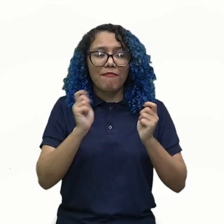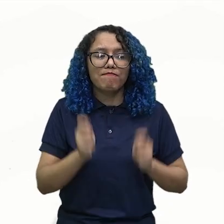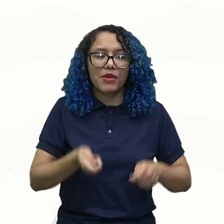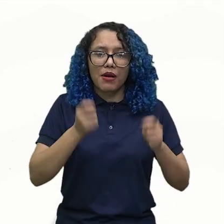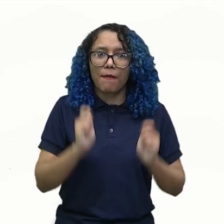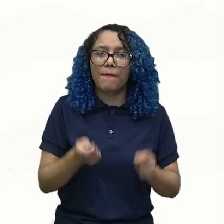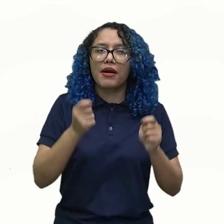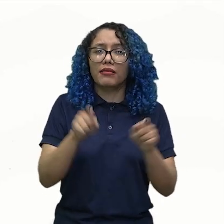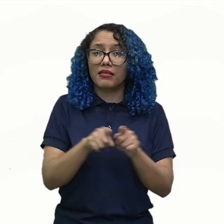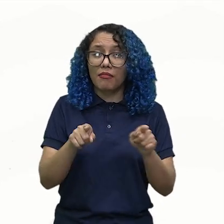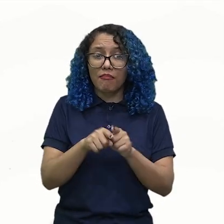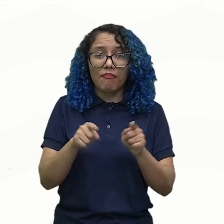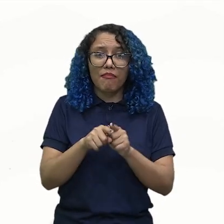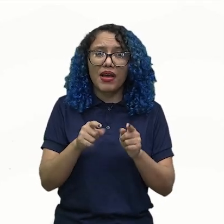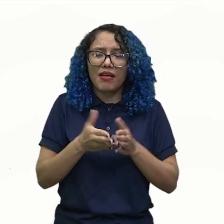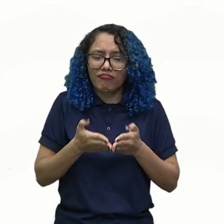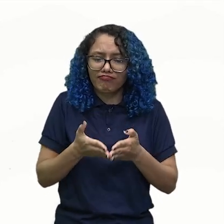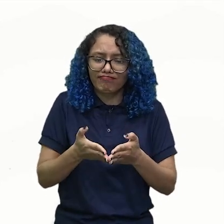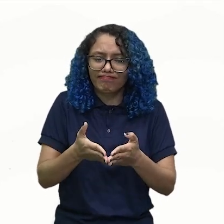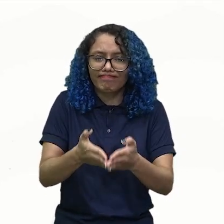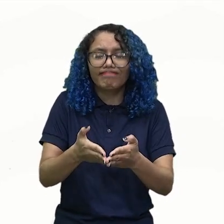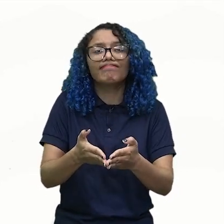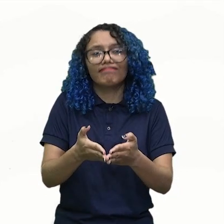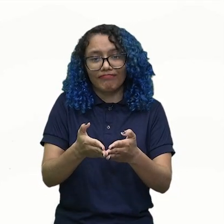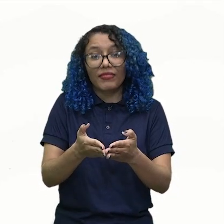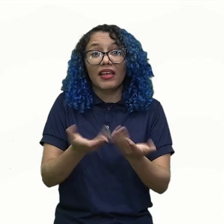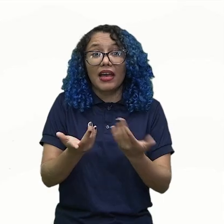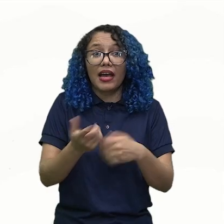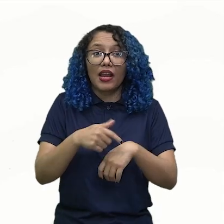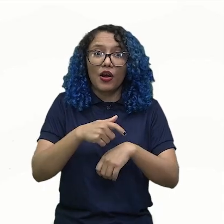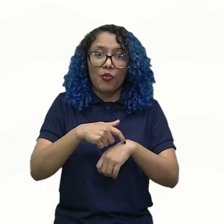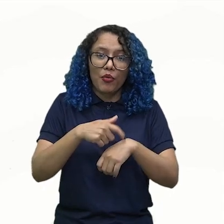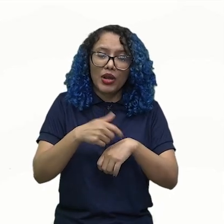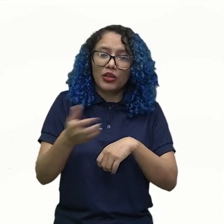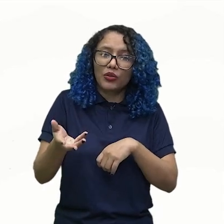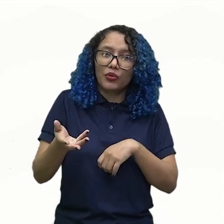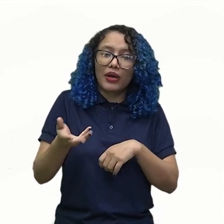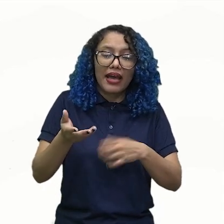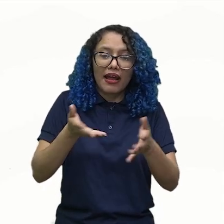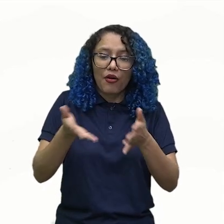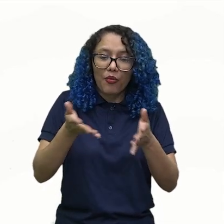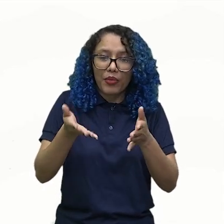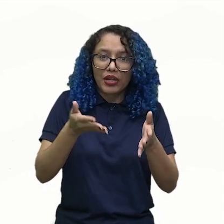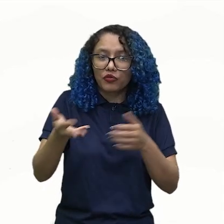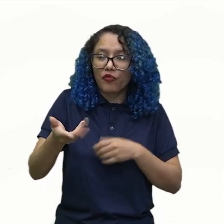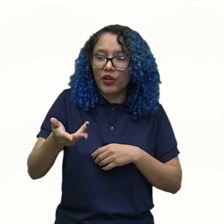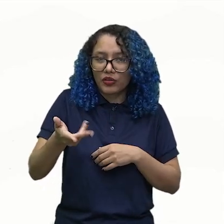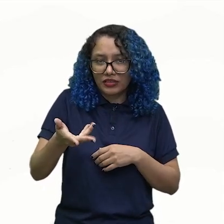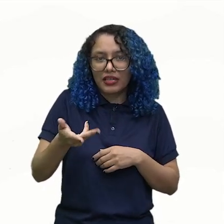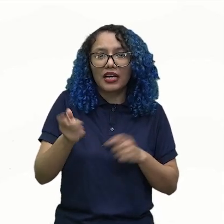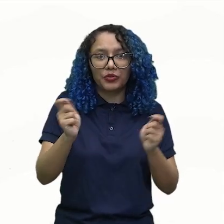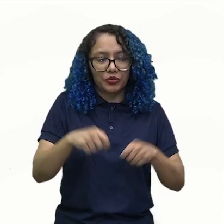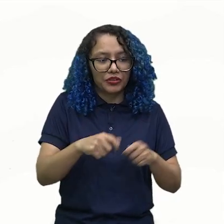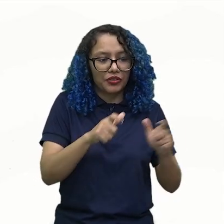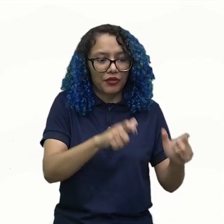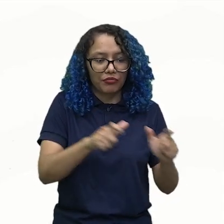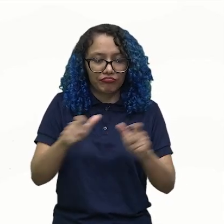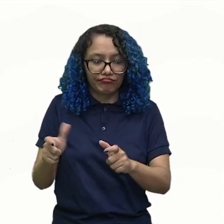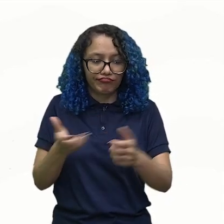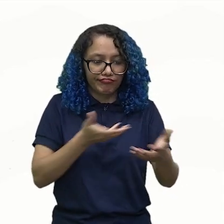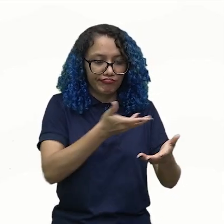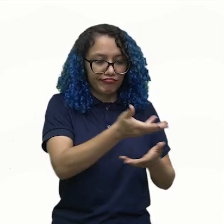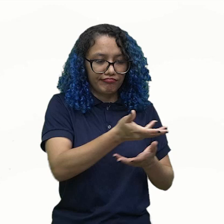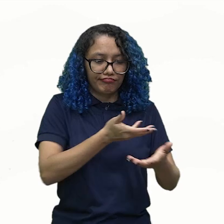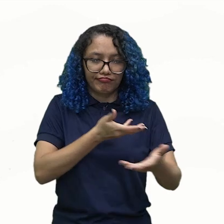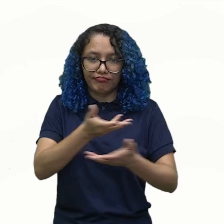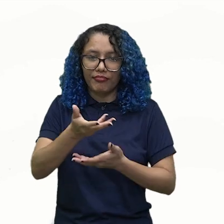velocidade de 18 quilômetros por hora. Então era nessa velocidade que as pessoas se conectavam, que os lugares se conectavam. E